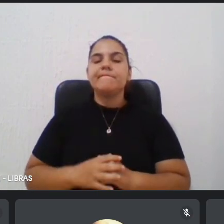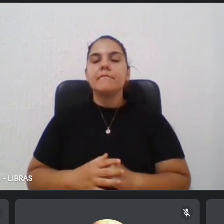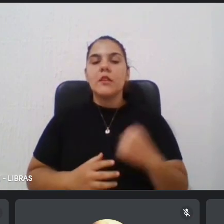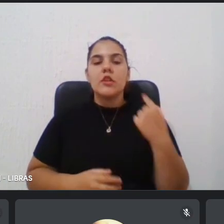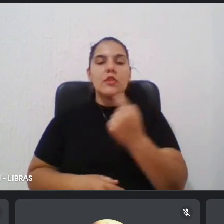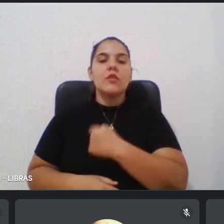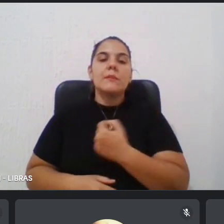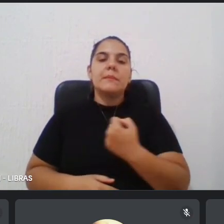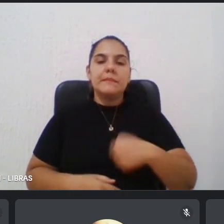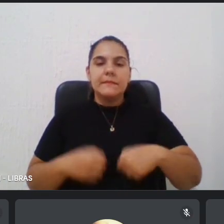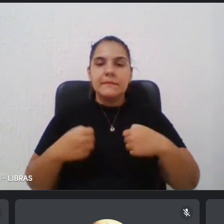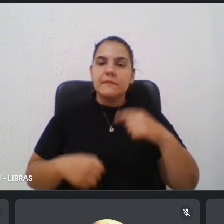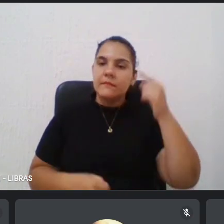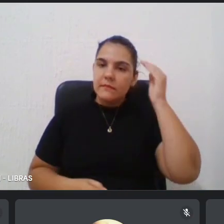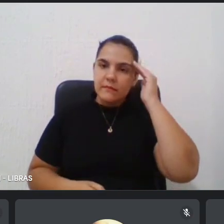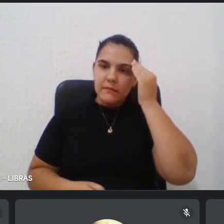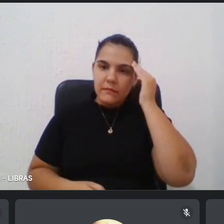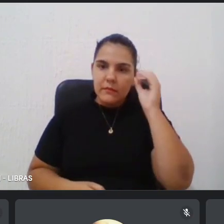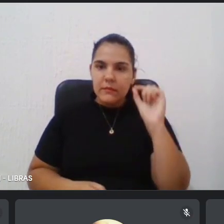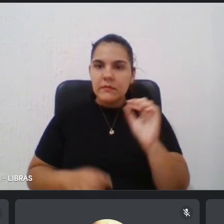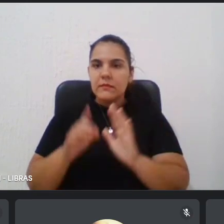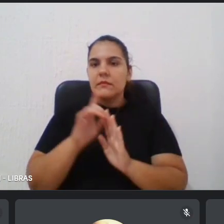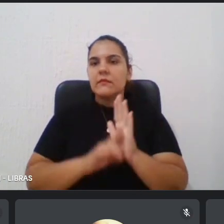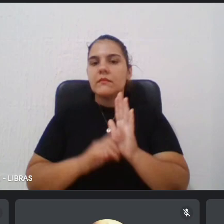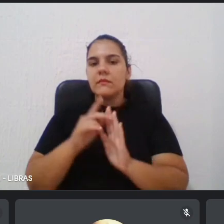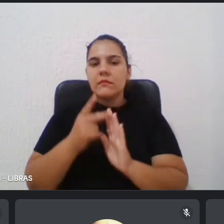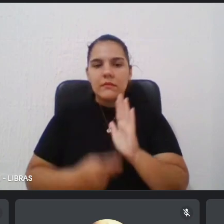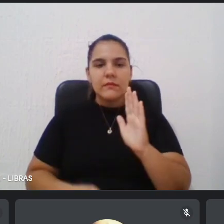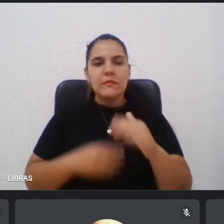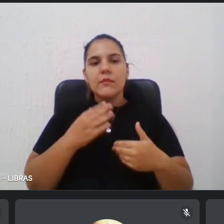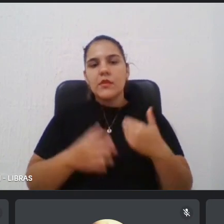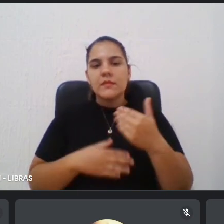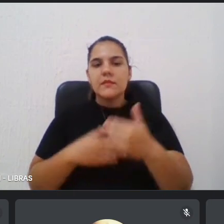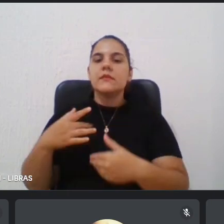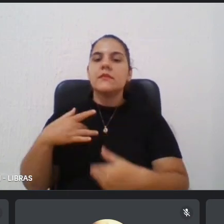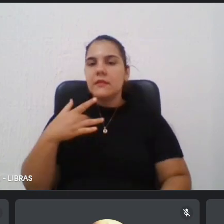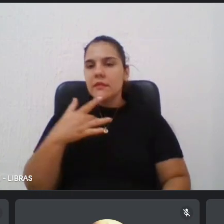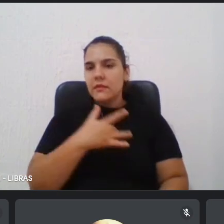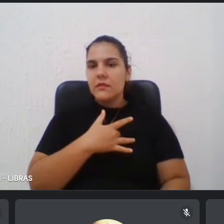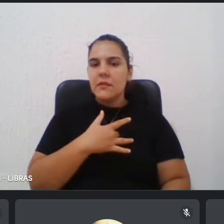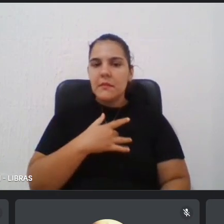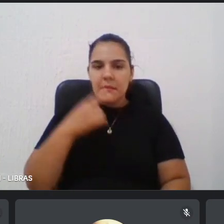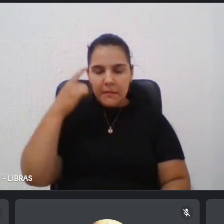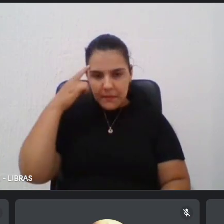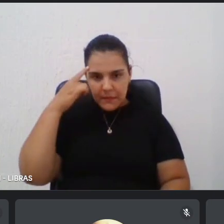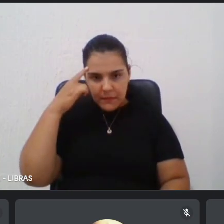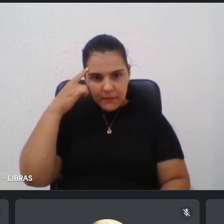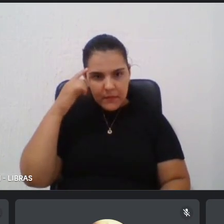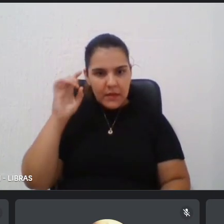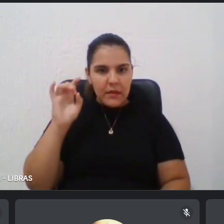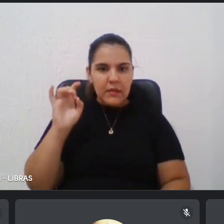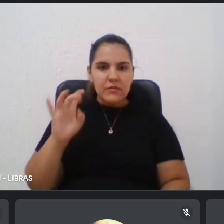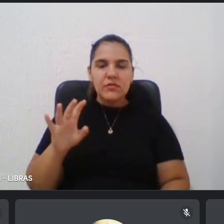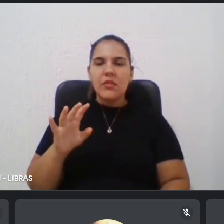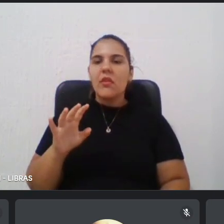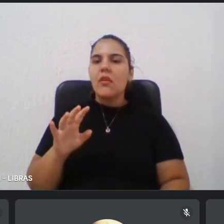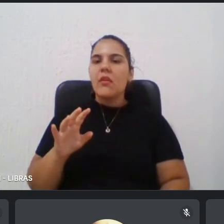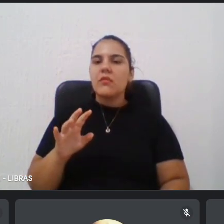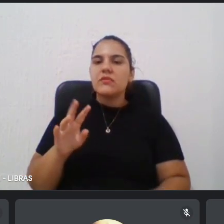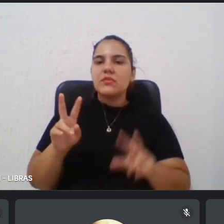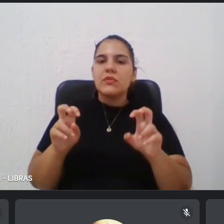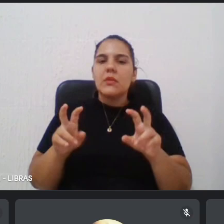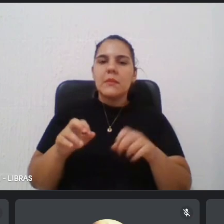direitos humanos, processo de saúde, ele não é um processo apenas de ausência de doença. Ele também está integralmente